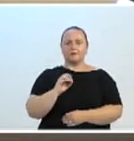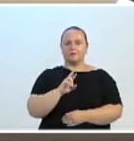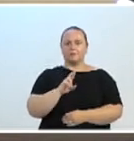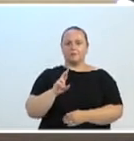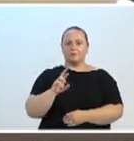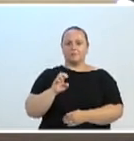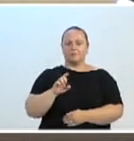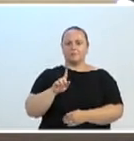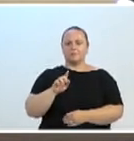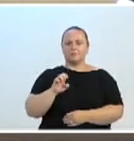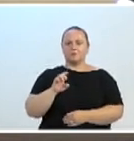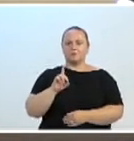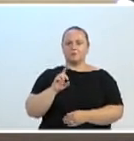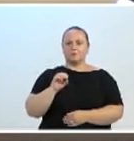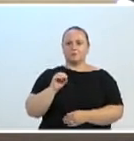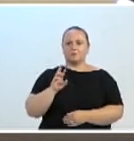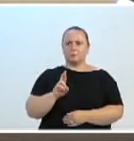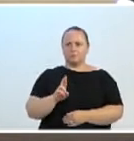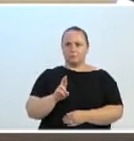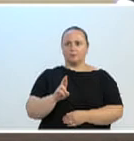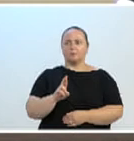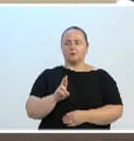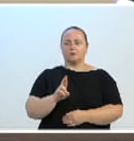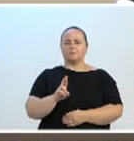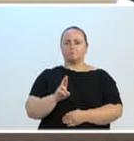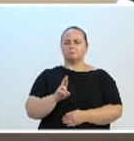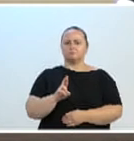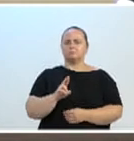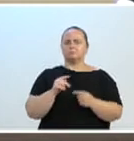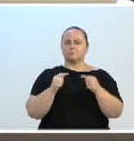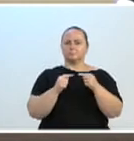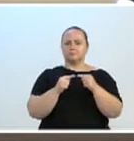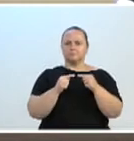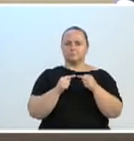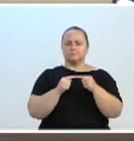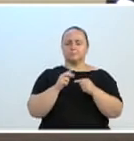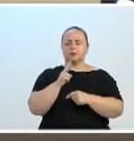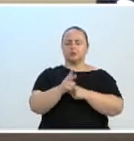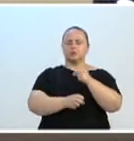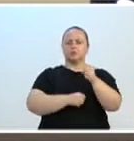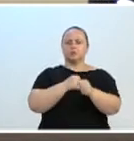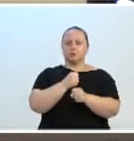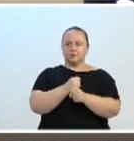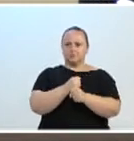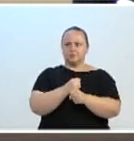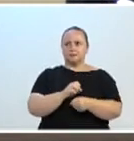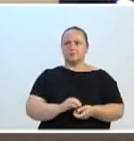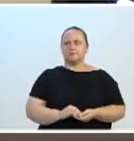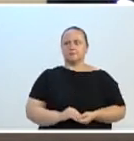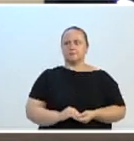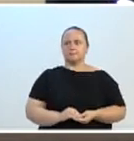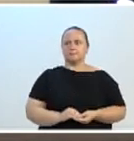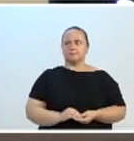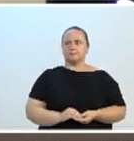corregedor substituto, respectivamente, para o período de 2 anos de mandato.